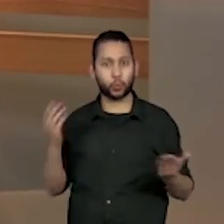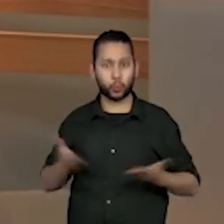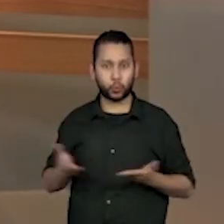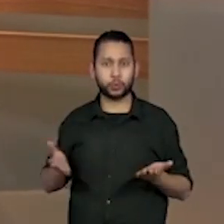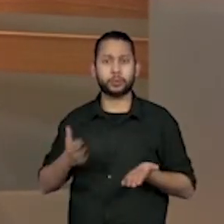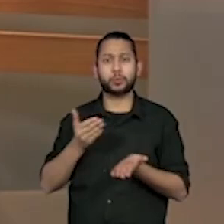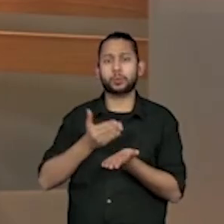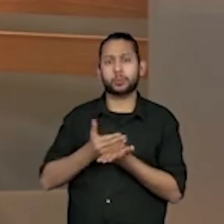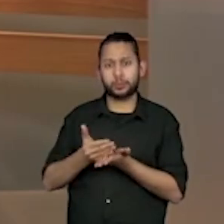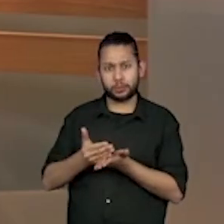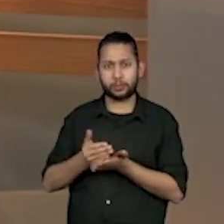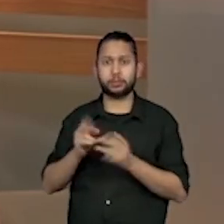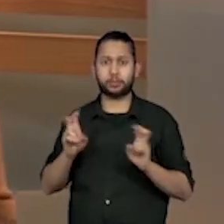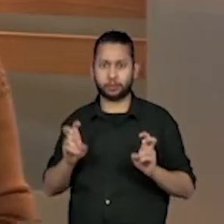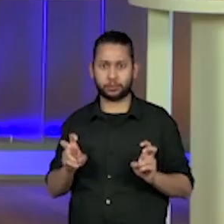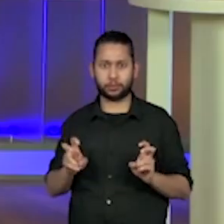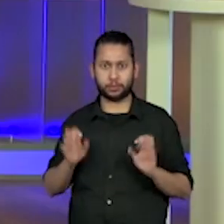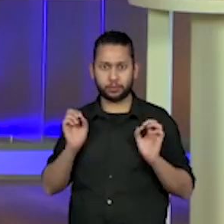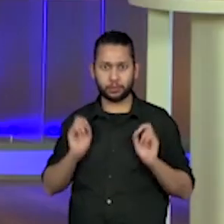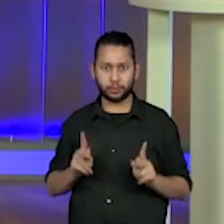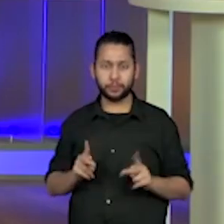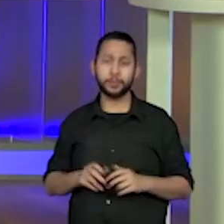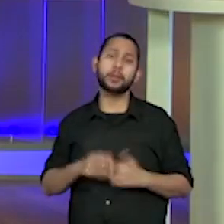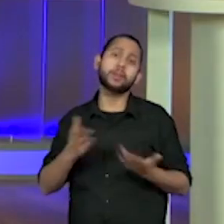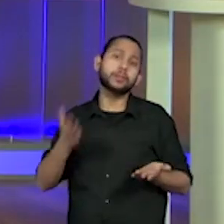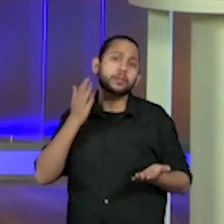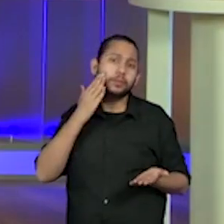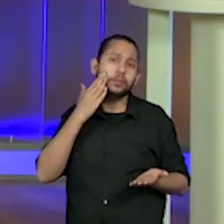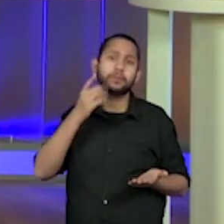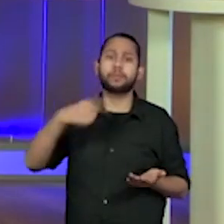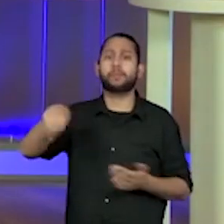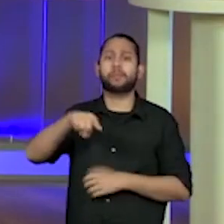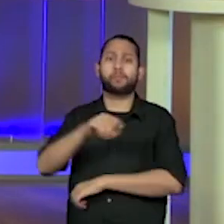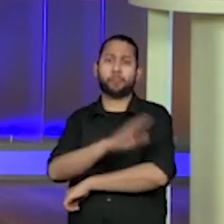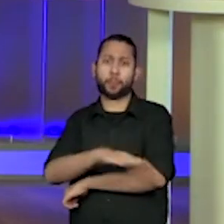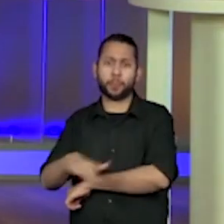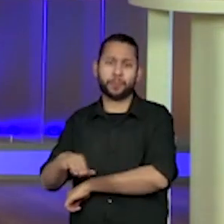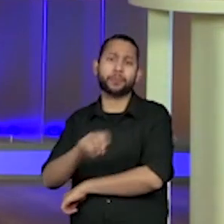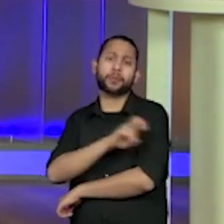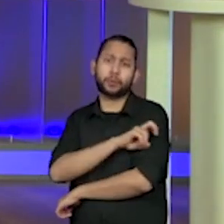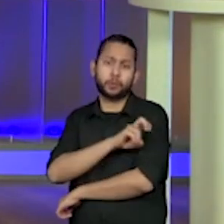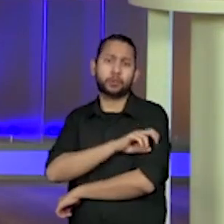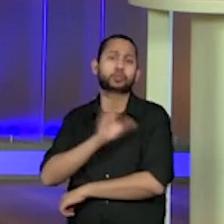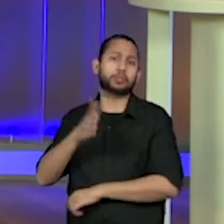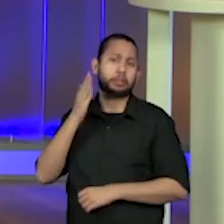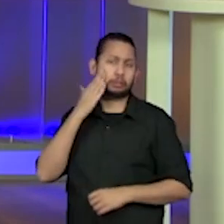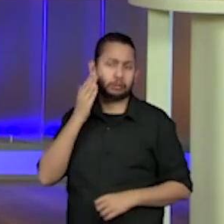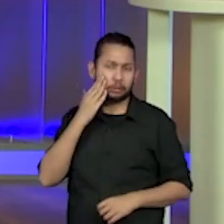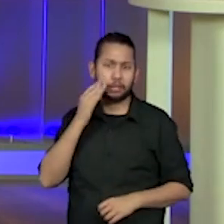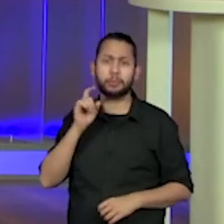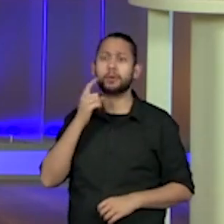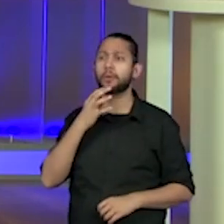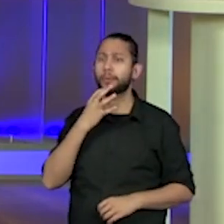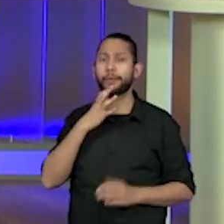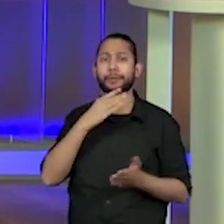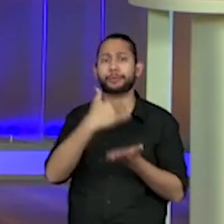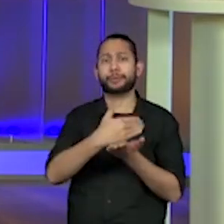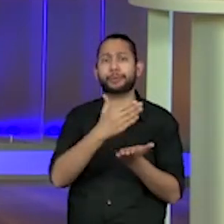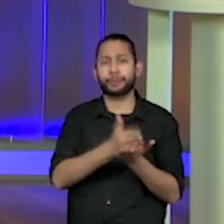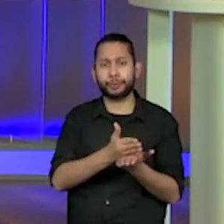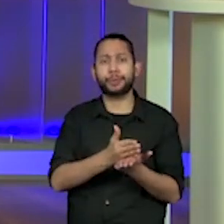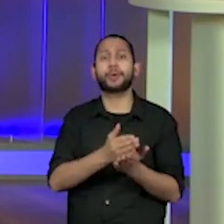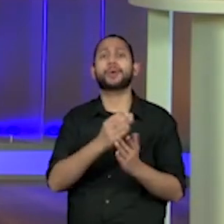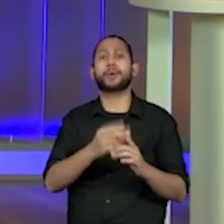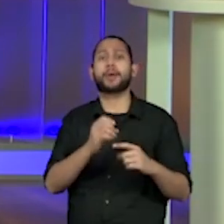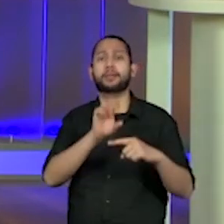começar a introduzir o assunto, certo? Eu sei que muitos alunos do quinto ano já sabem ler fração, já sabem escrever fração,